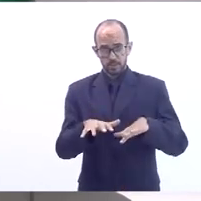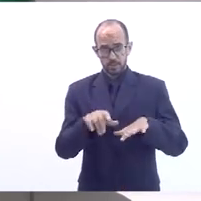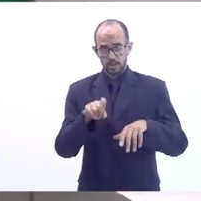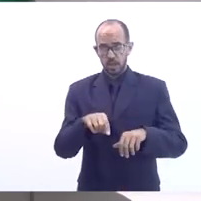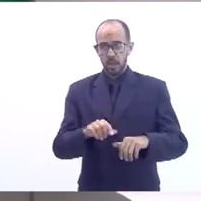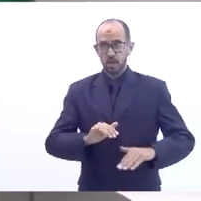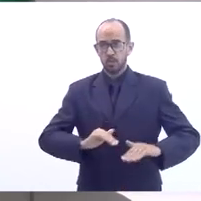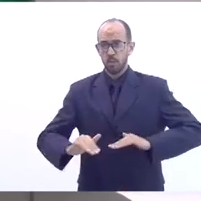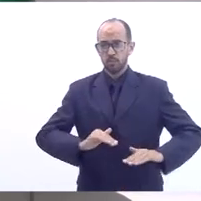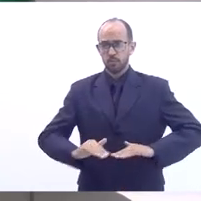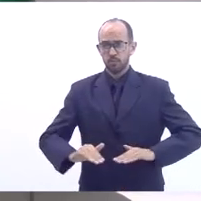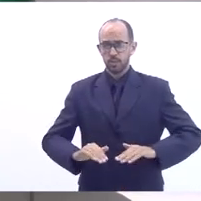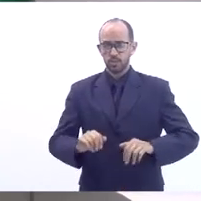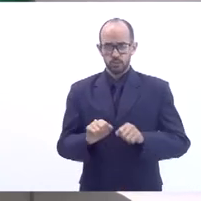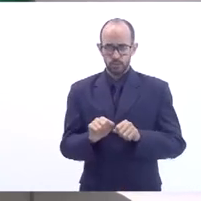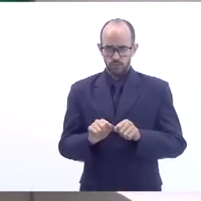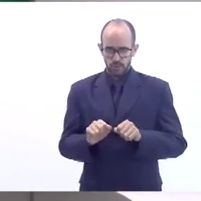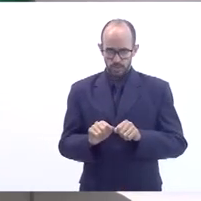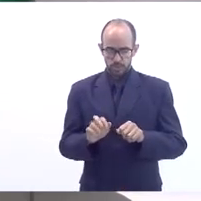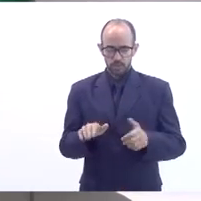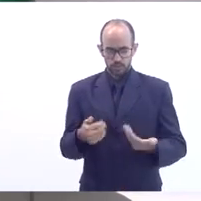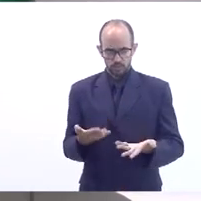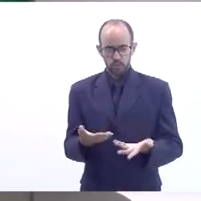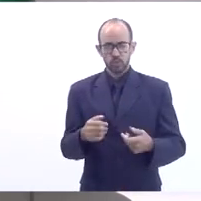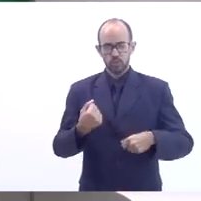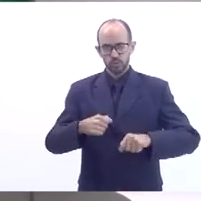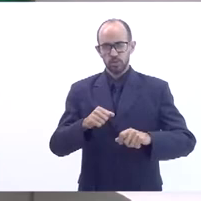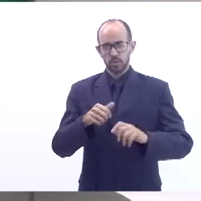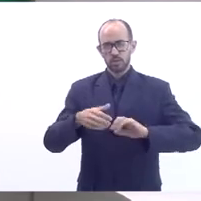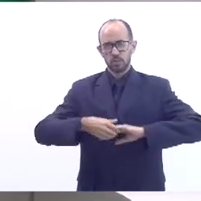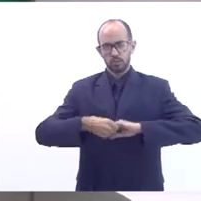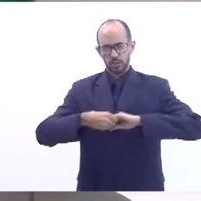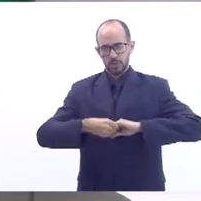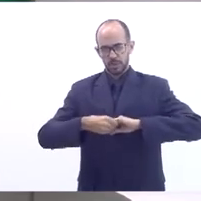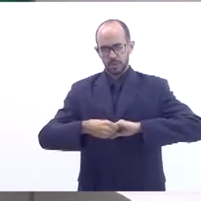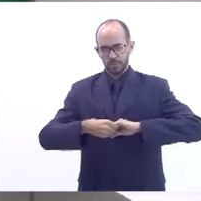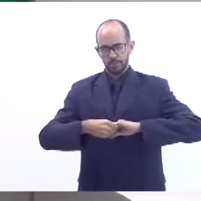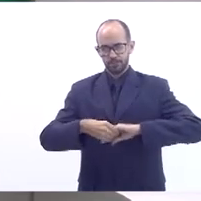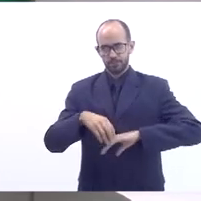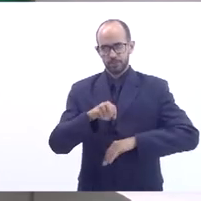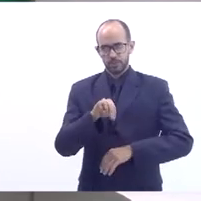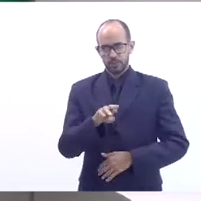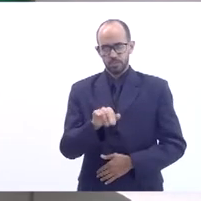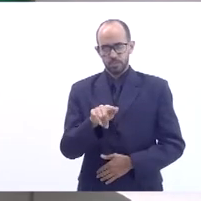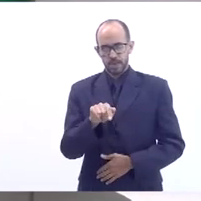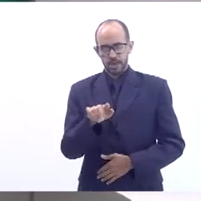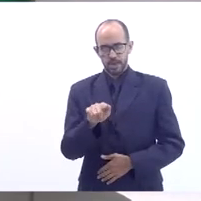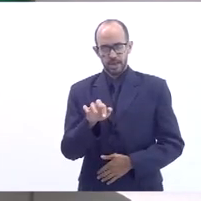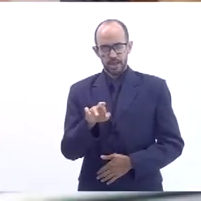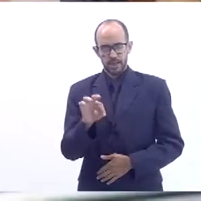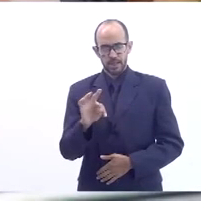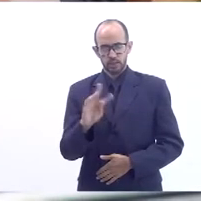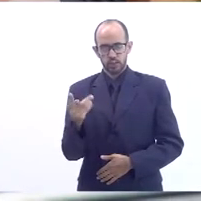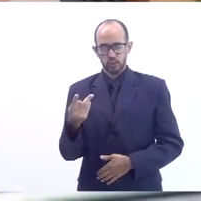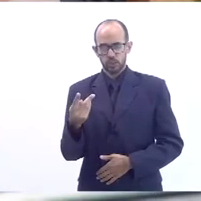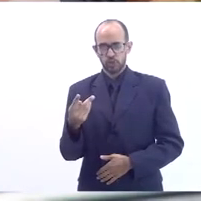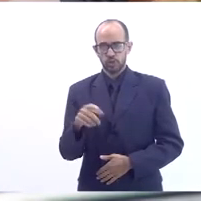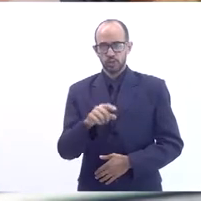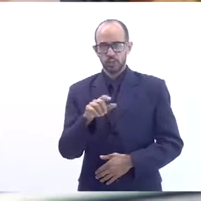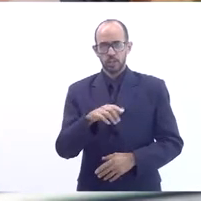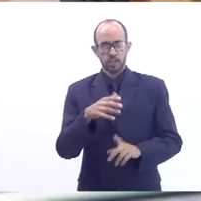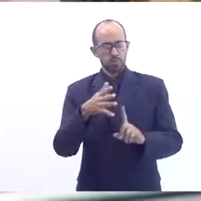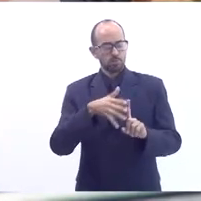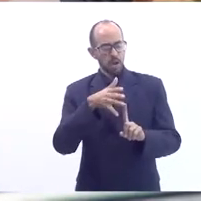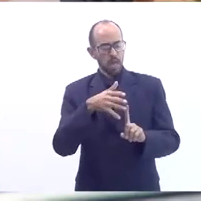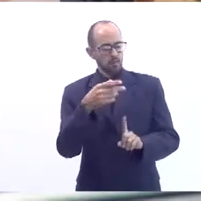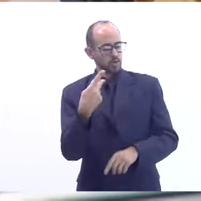que faz um tente tem que acreditar quem de direito Oi Margareth a palavra é sua nosso reconhecimento